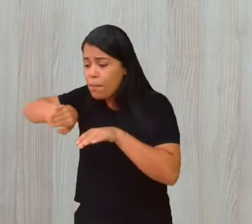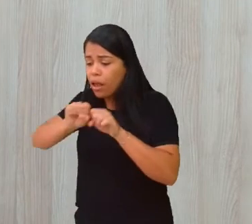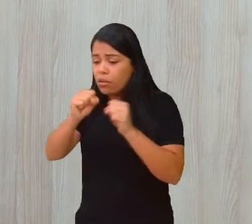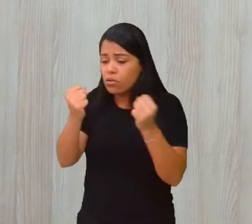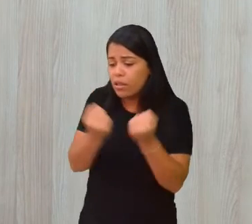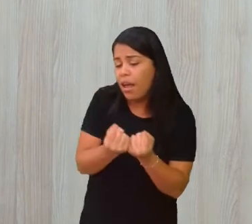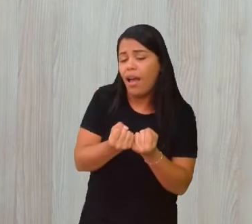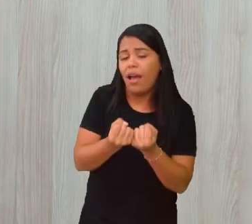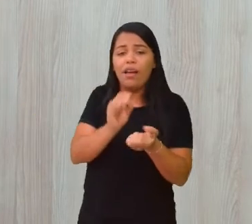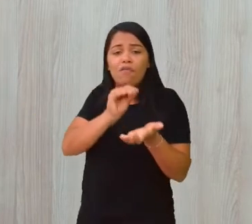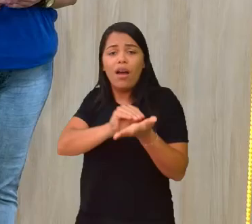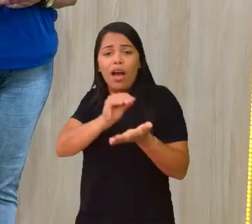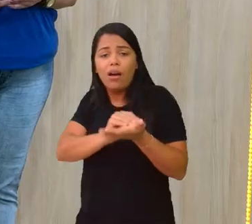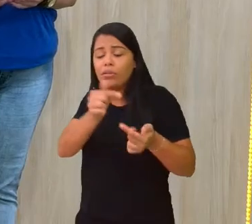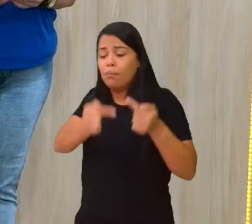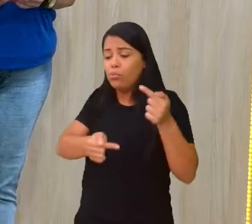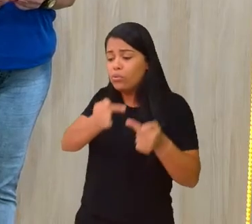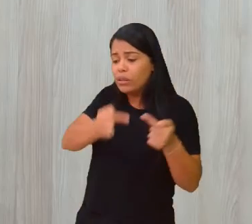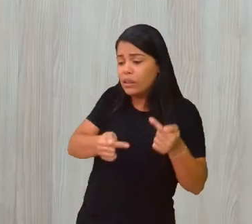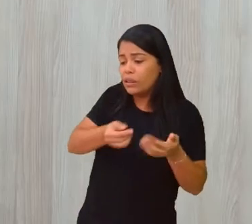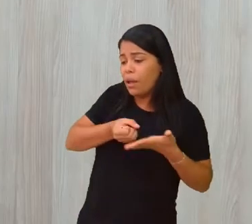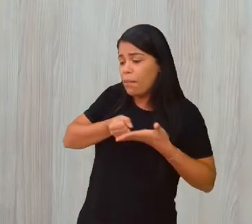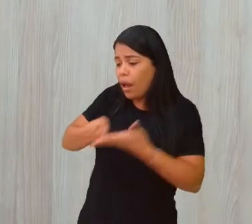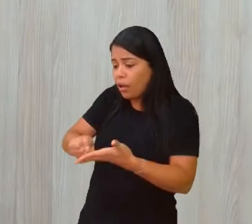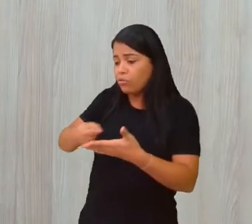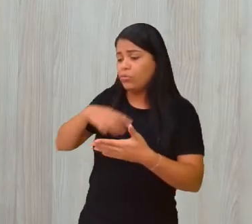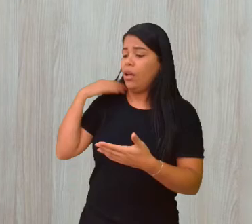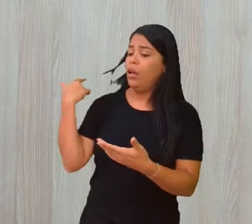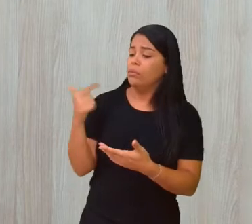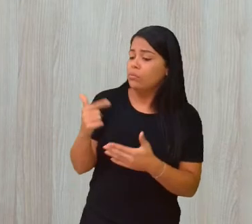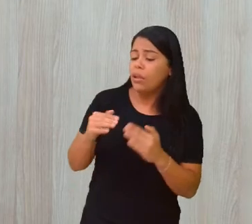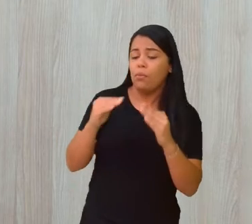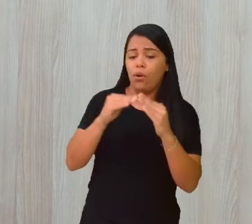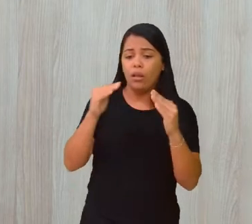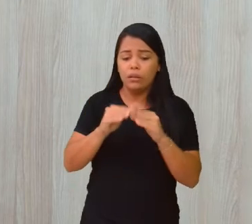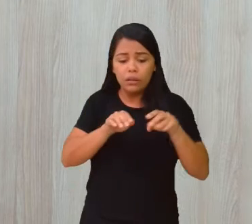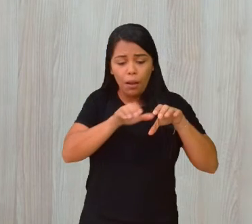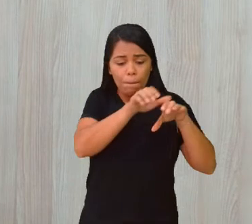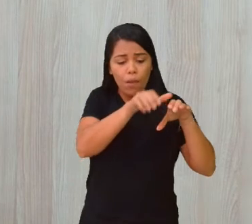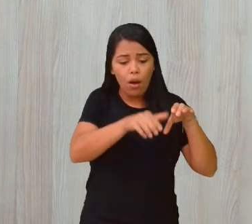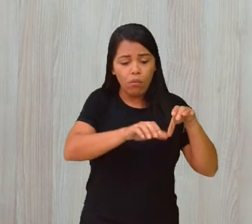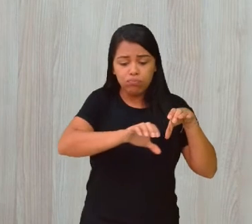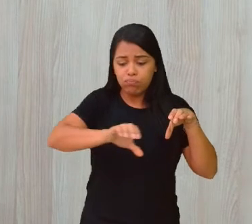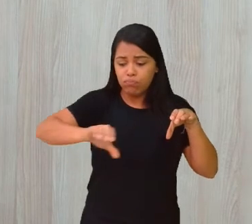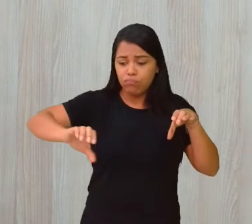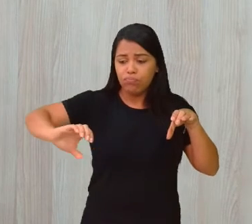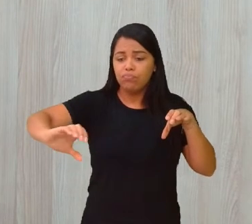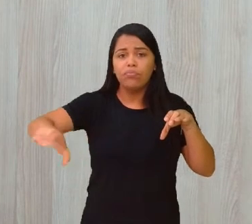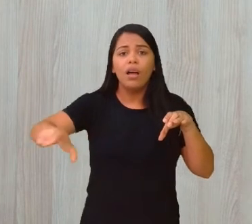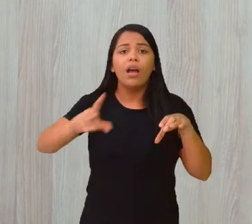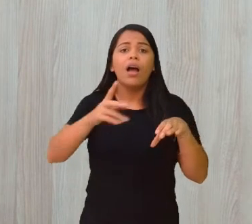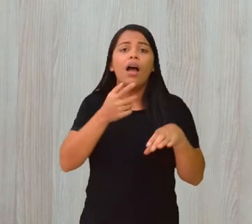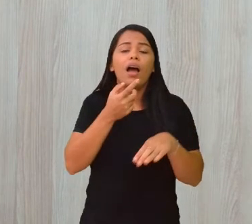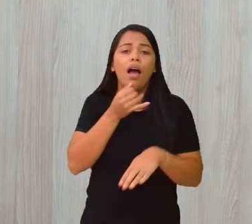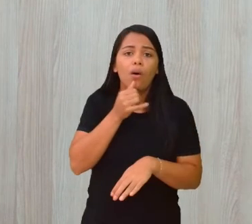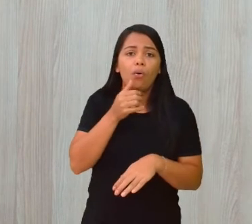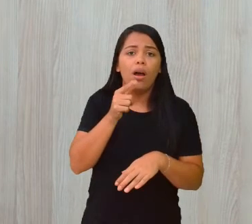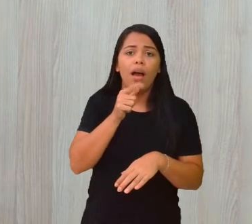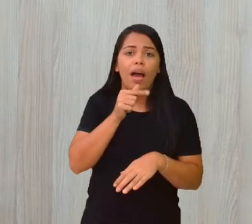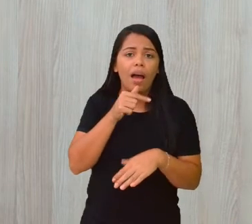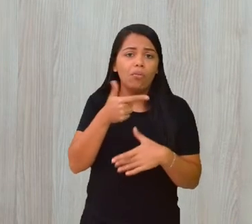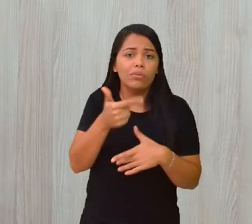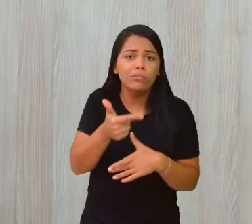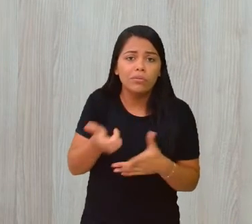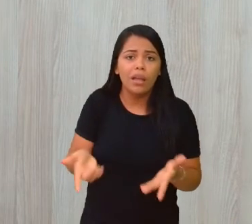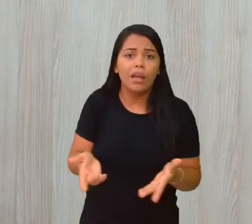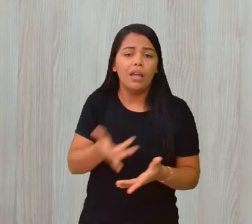né? Com dificuldade com a questão de moradia, de saneamento básico, né? Também acesso,